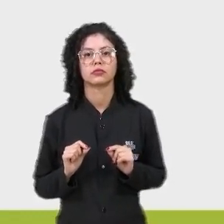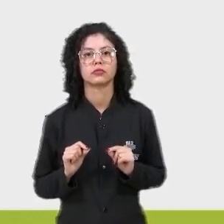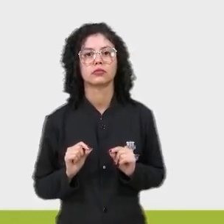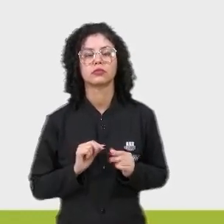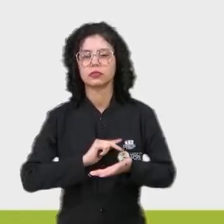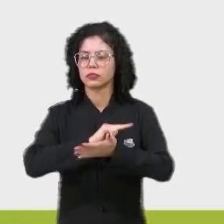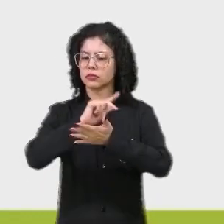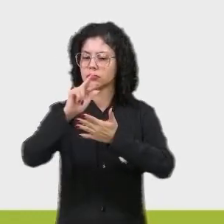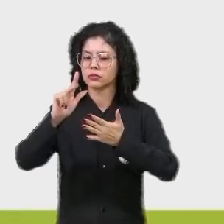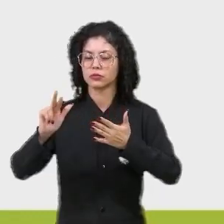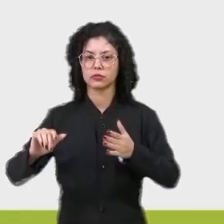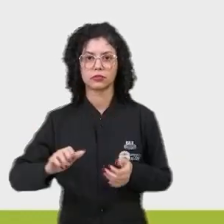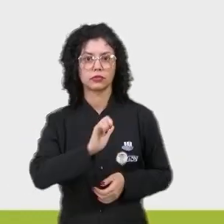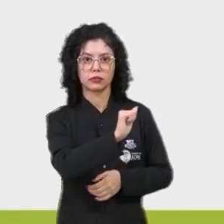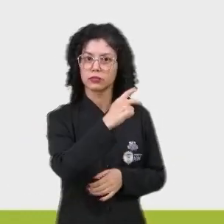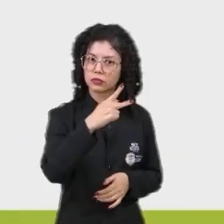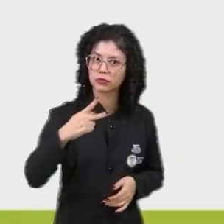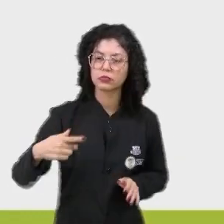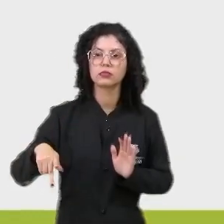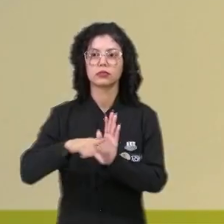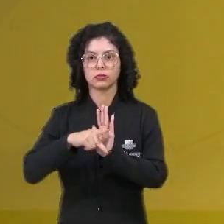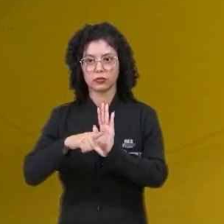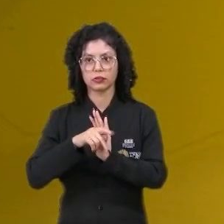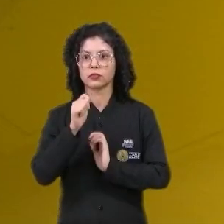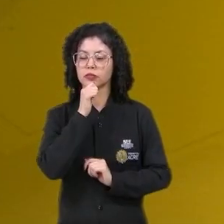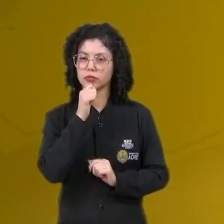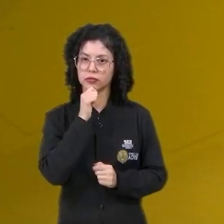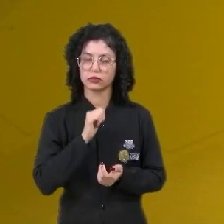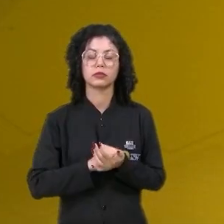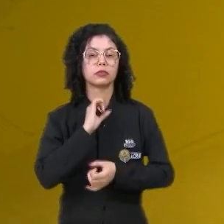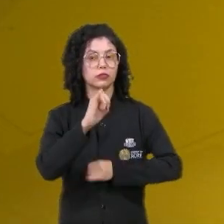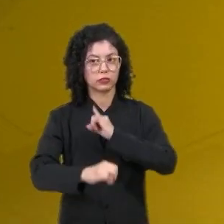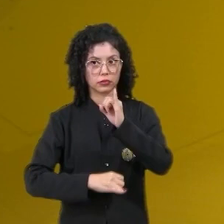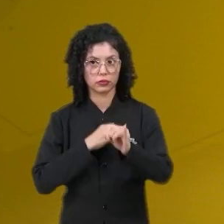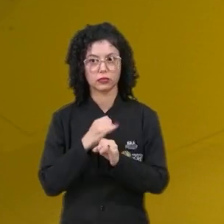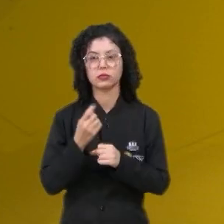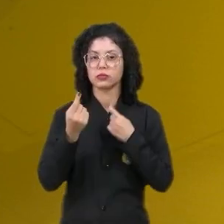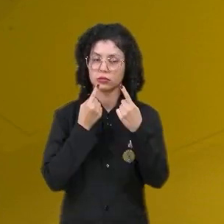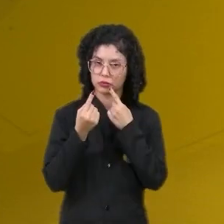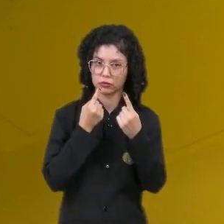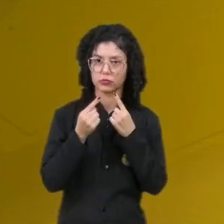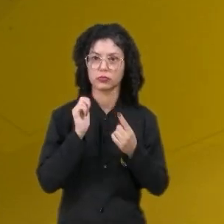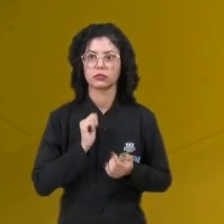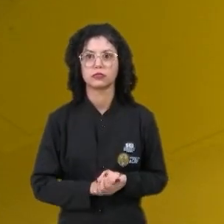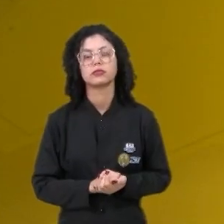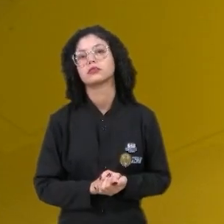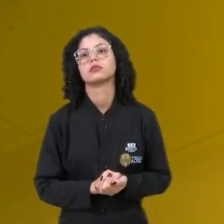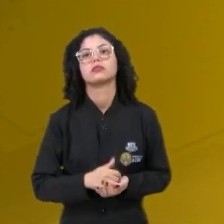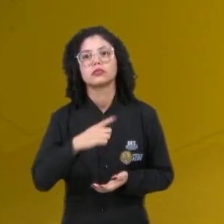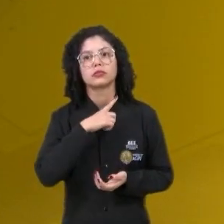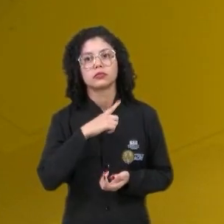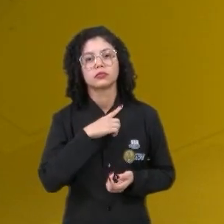Aos diversos aplicativos, às diversas plataformas de comunicação. Nós